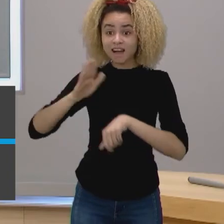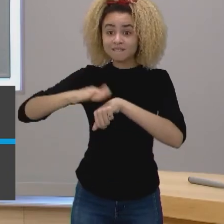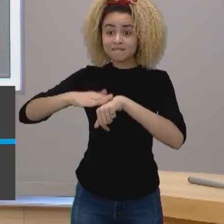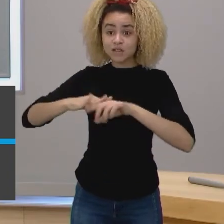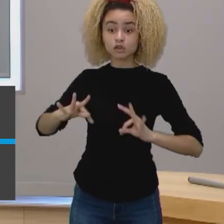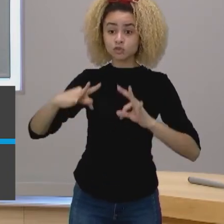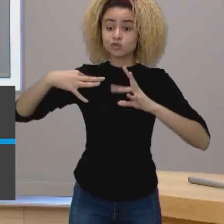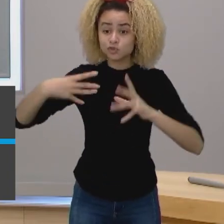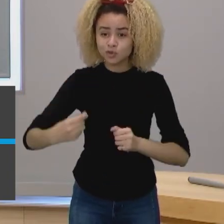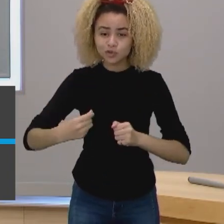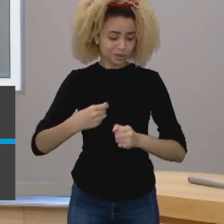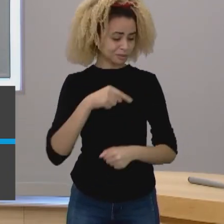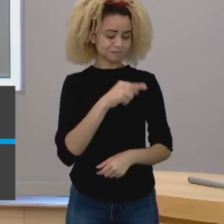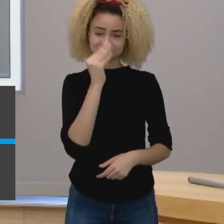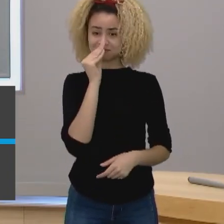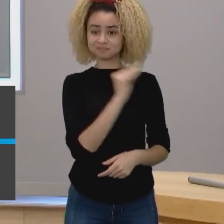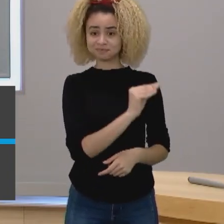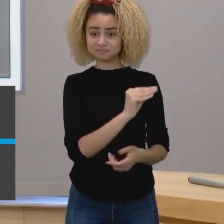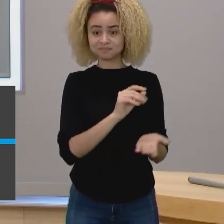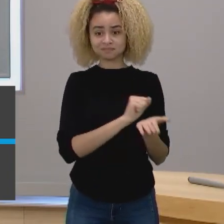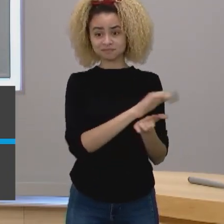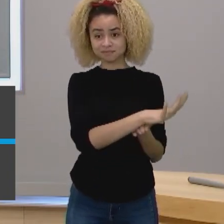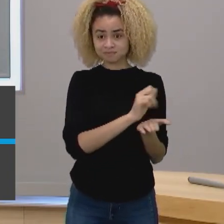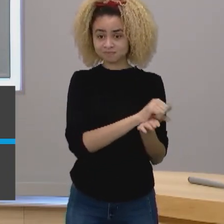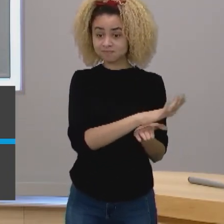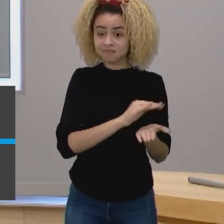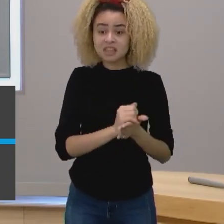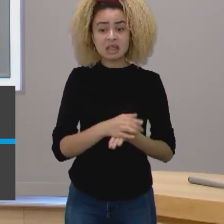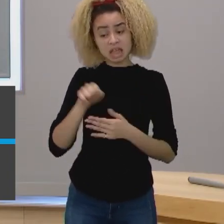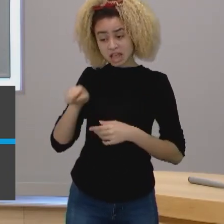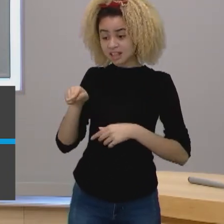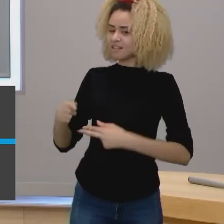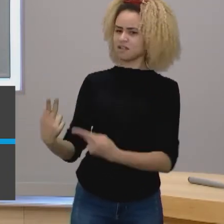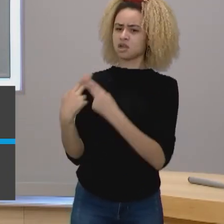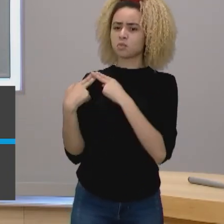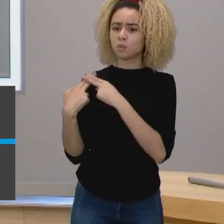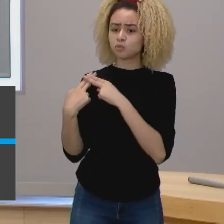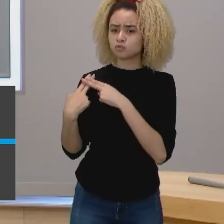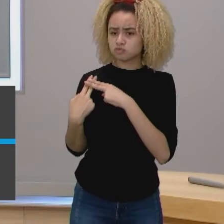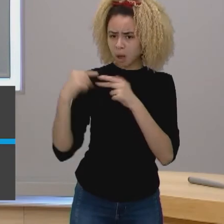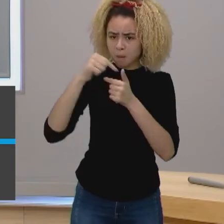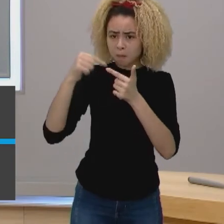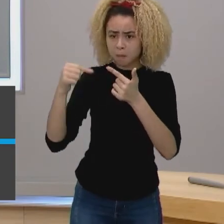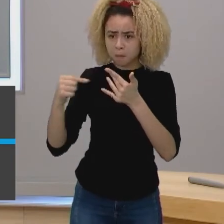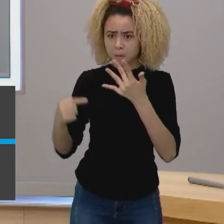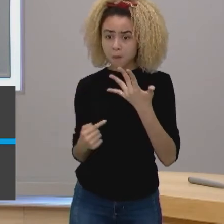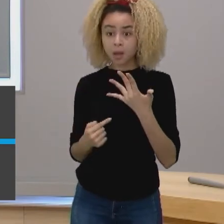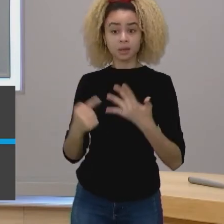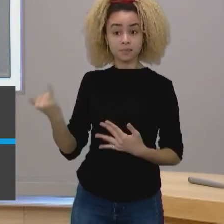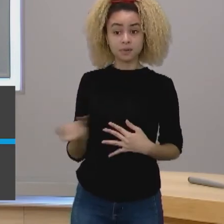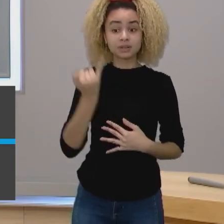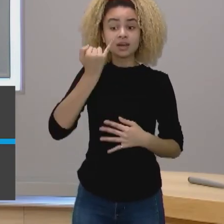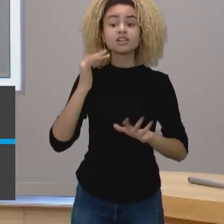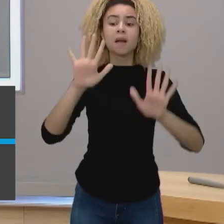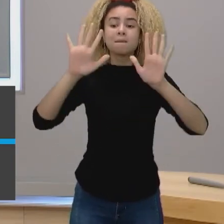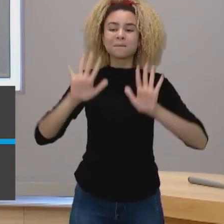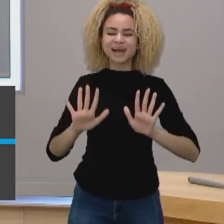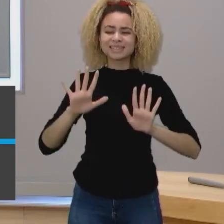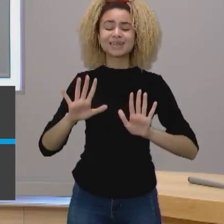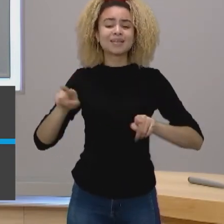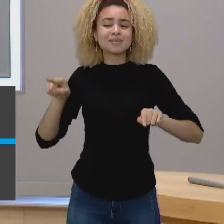produção de outros. Ele vai ser responsável por muitas coisas, ele vai ser uma pessoa importante, mas ele também vai sentir a